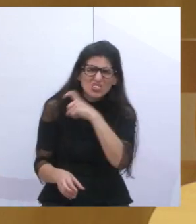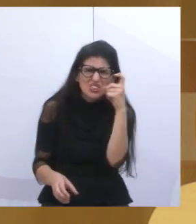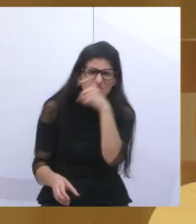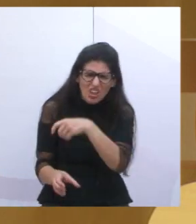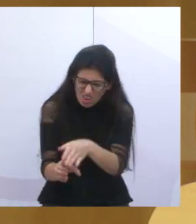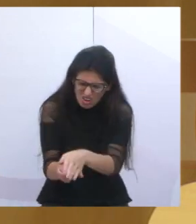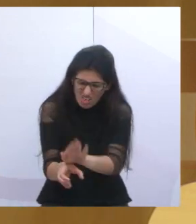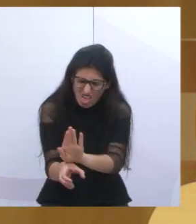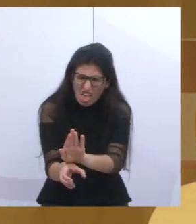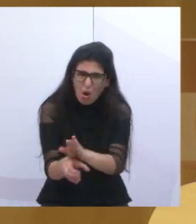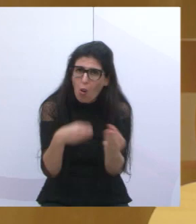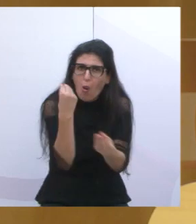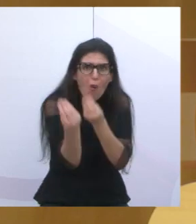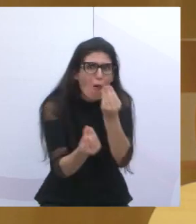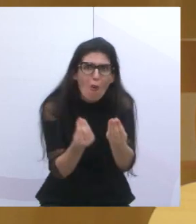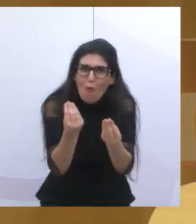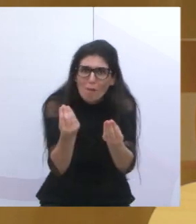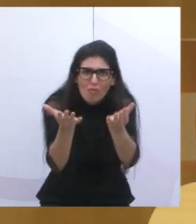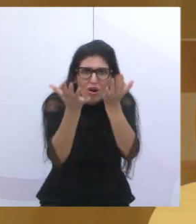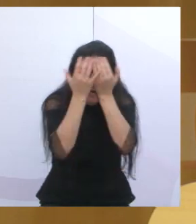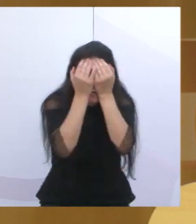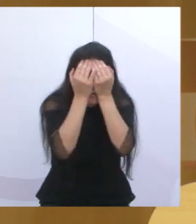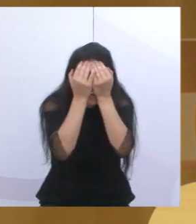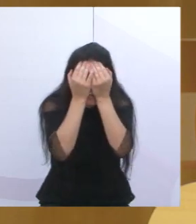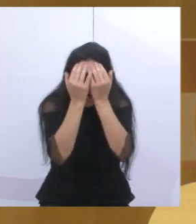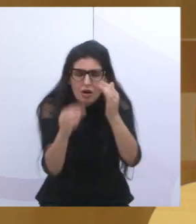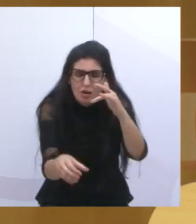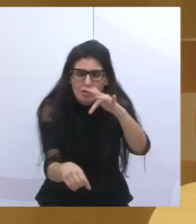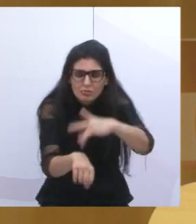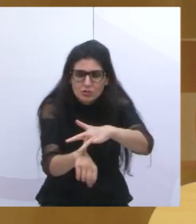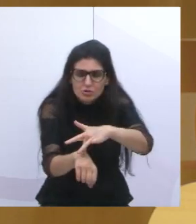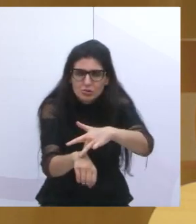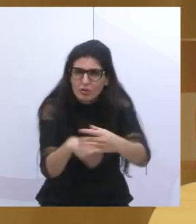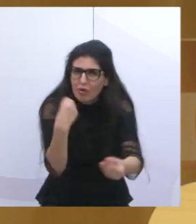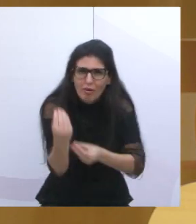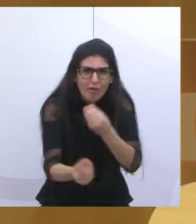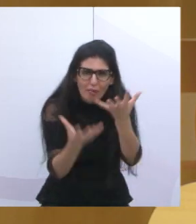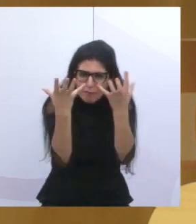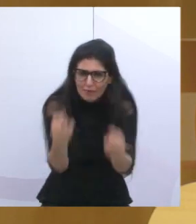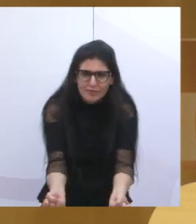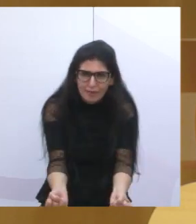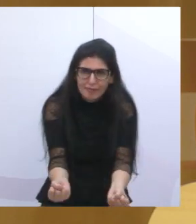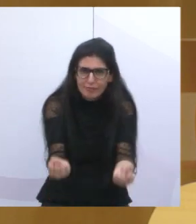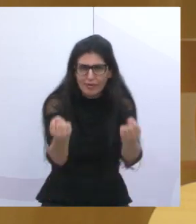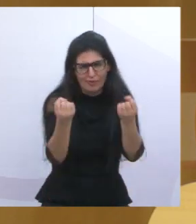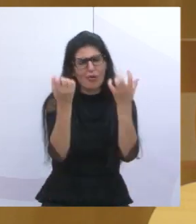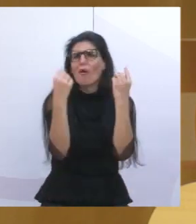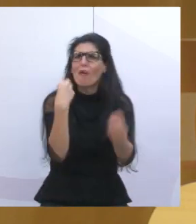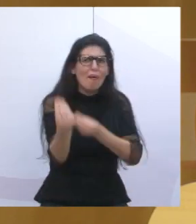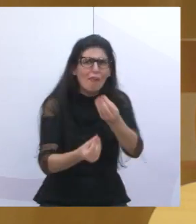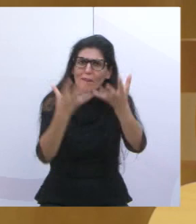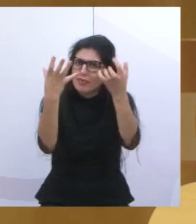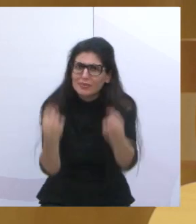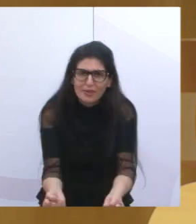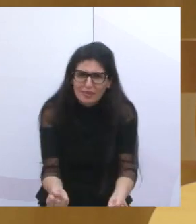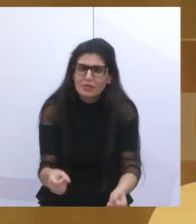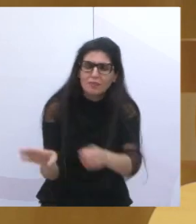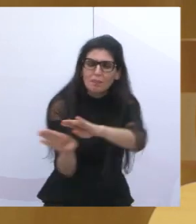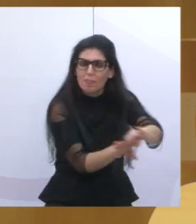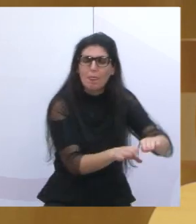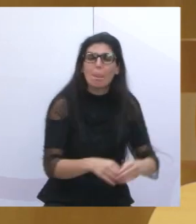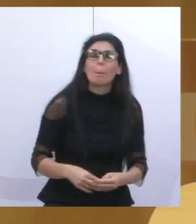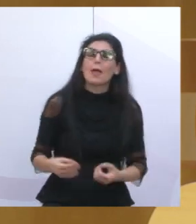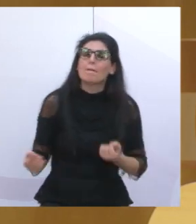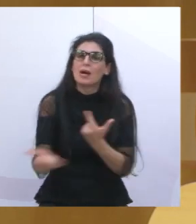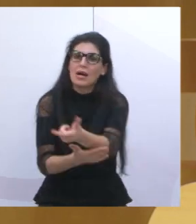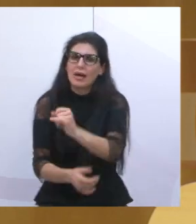Como que se aceita isso? E agora a gente vai pagar o ITBI, tem uma certa burocracia no